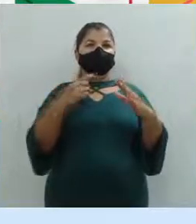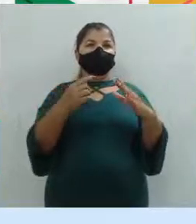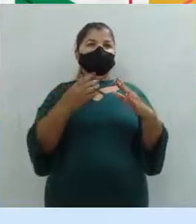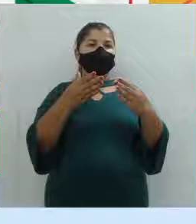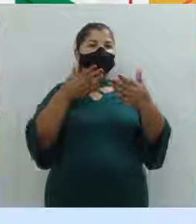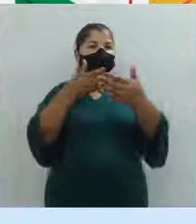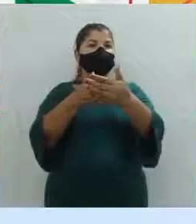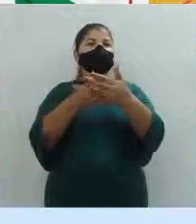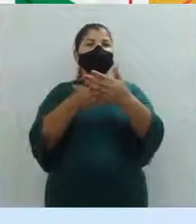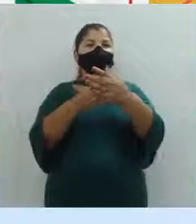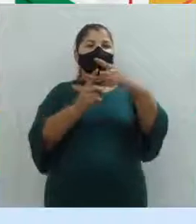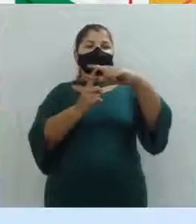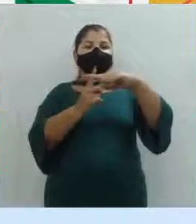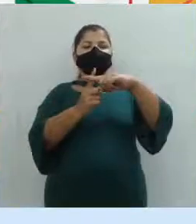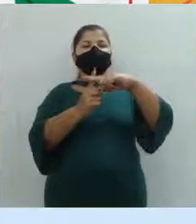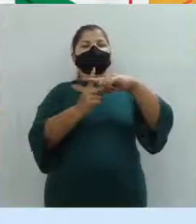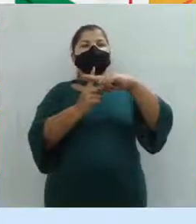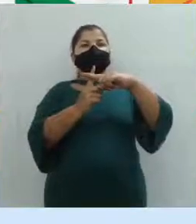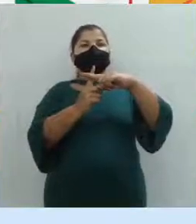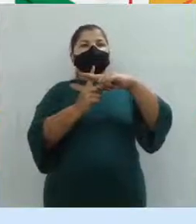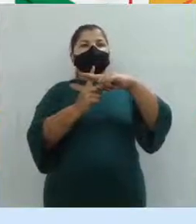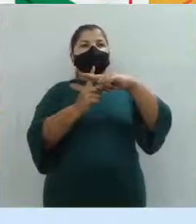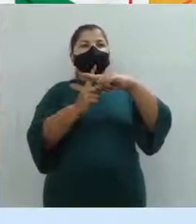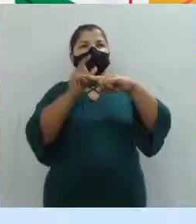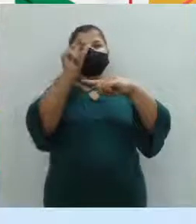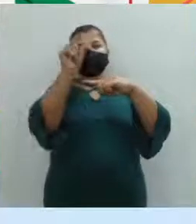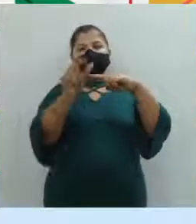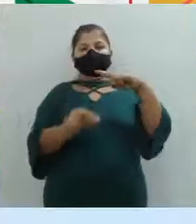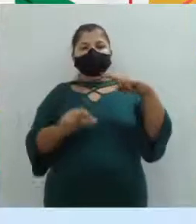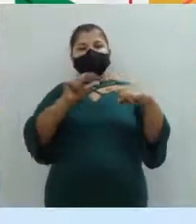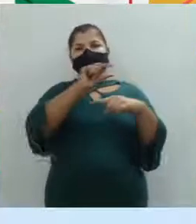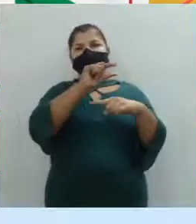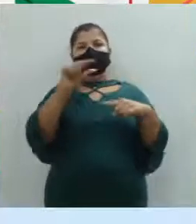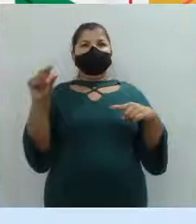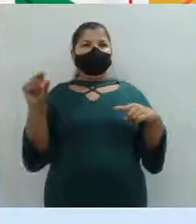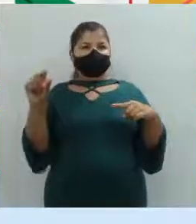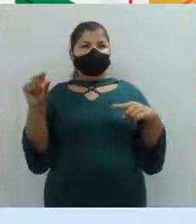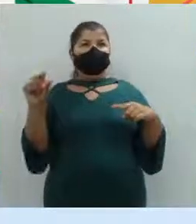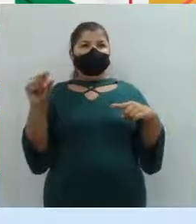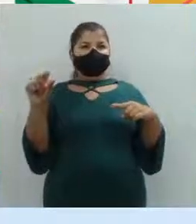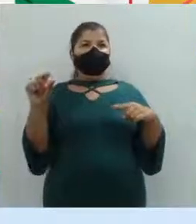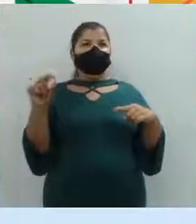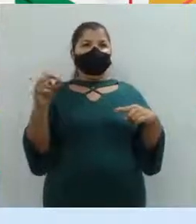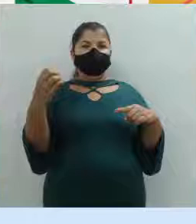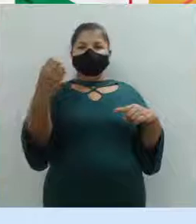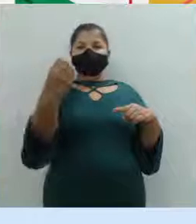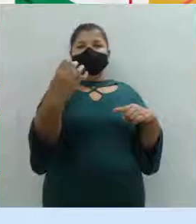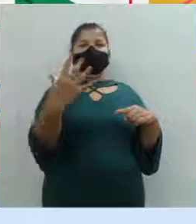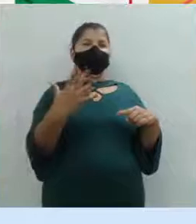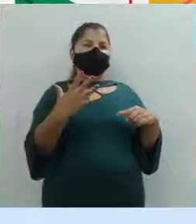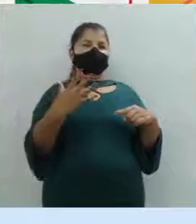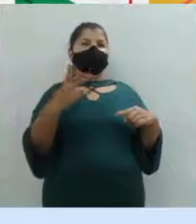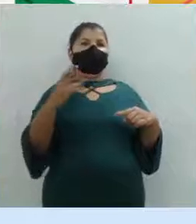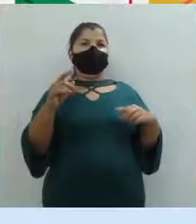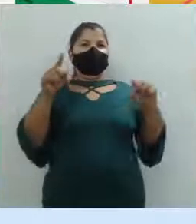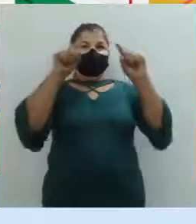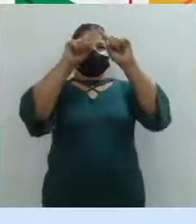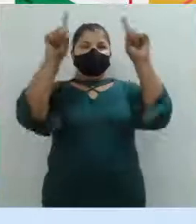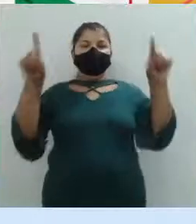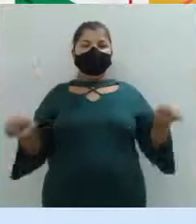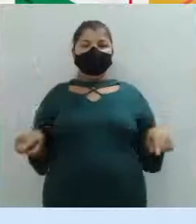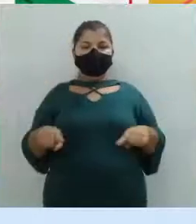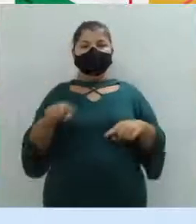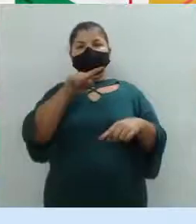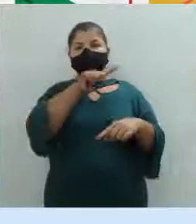uma cruz feita com elementos vazados. Na realidade, ele como que rasgou para formar